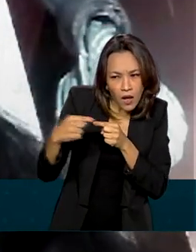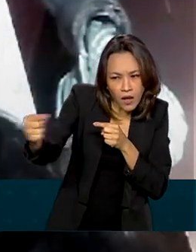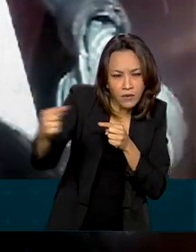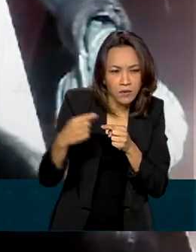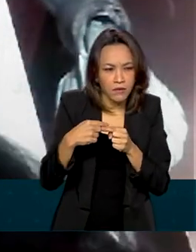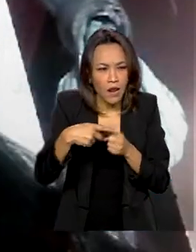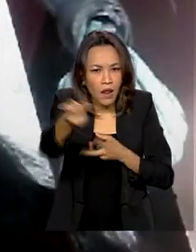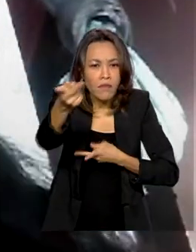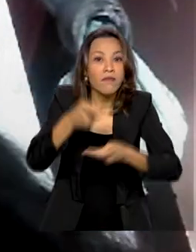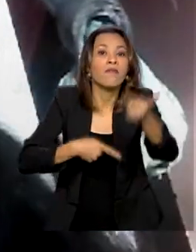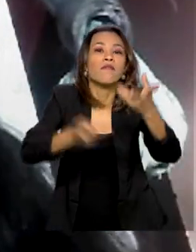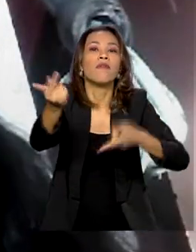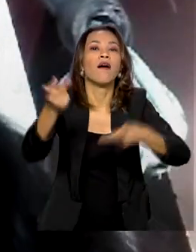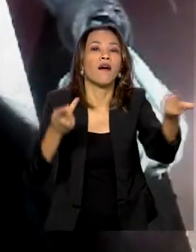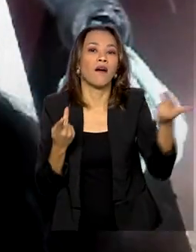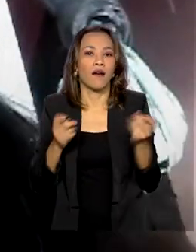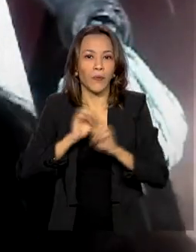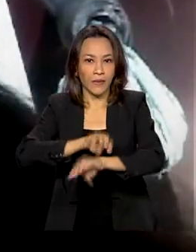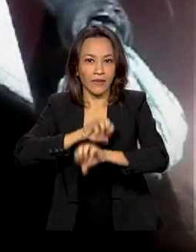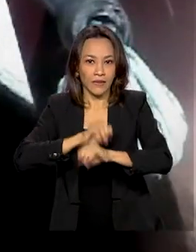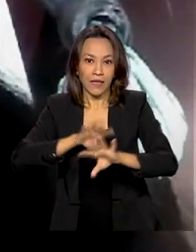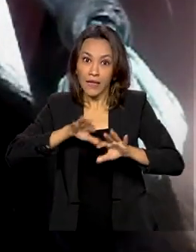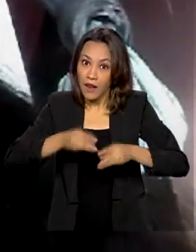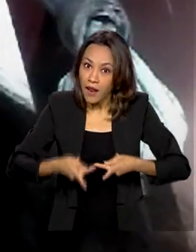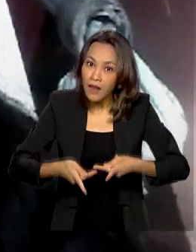mas levar educação, levar oportunidade.